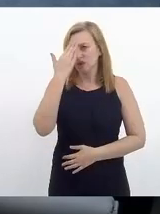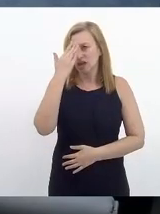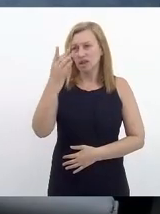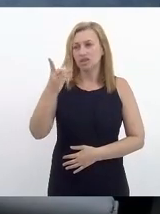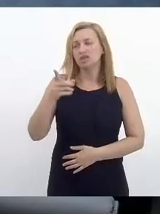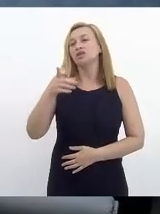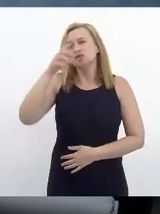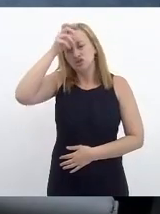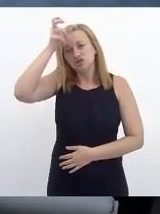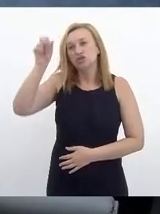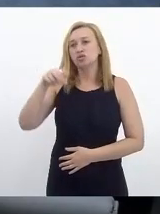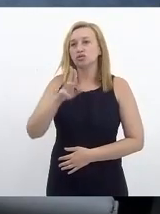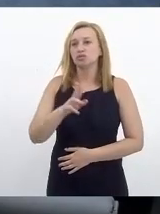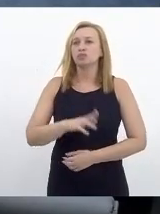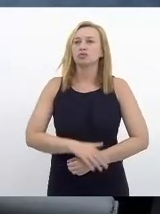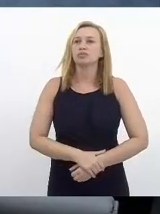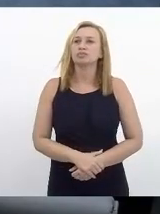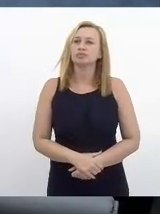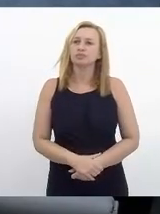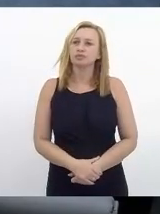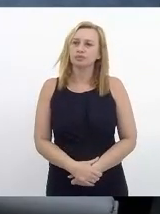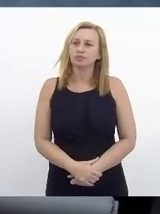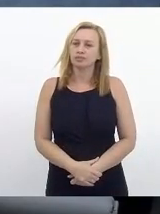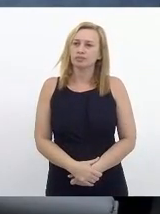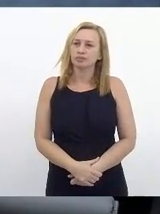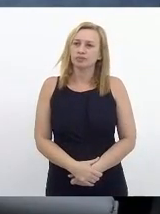Ju. O teu.